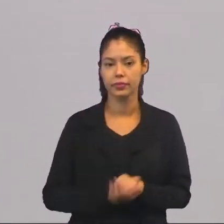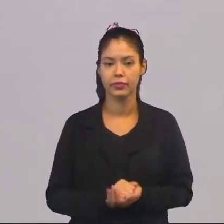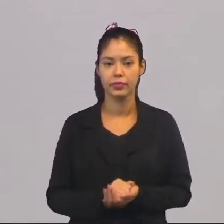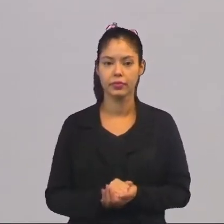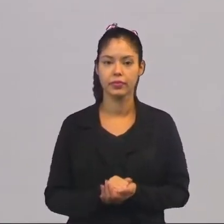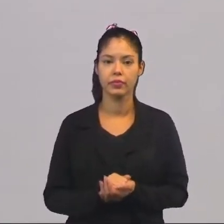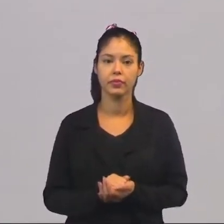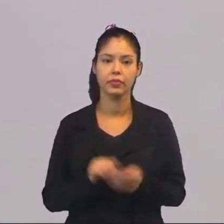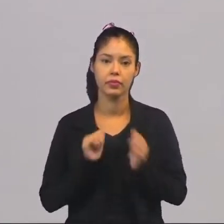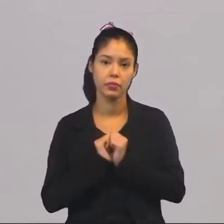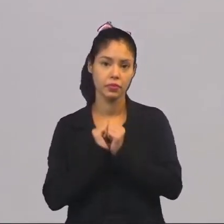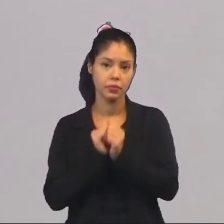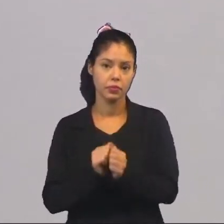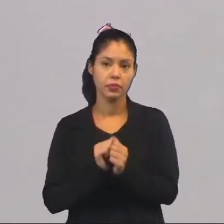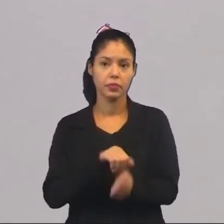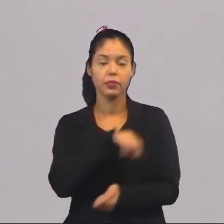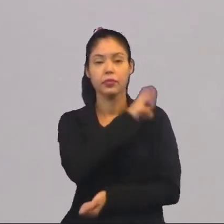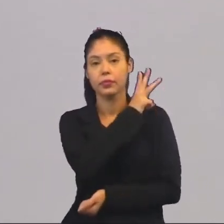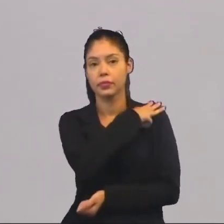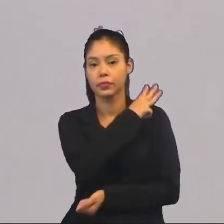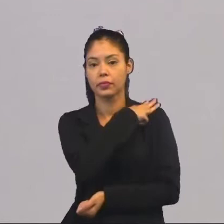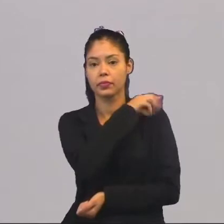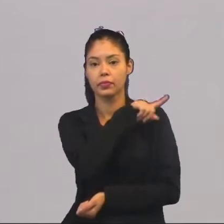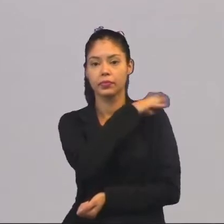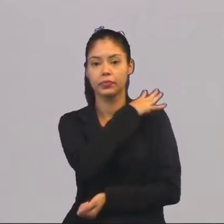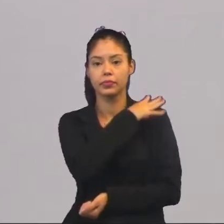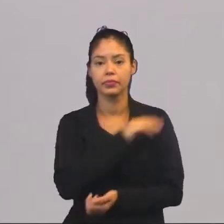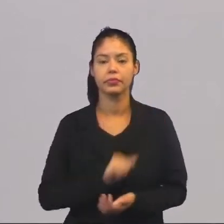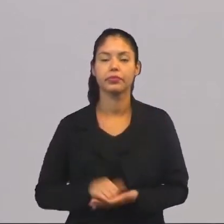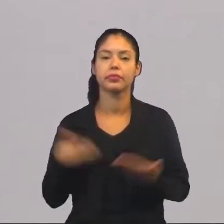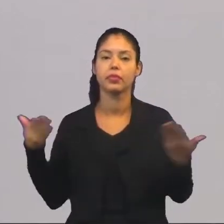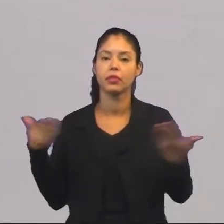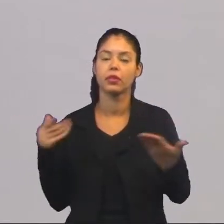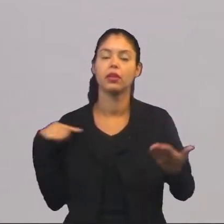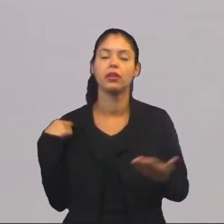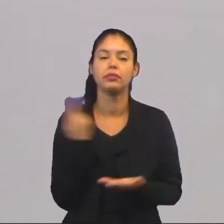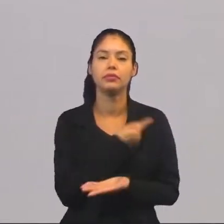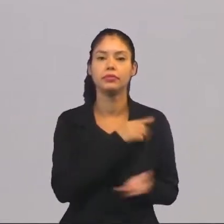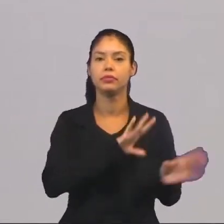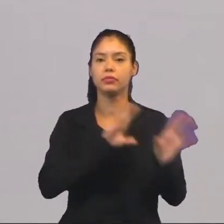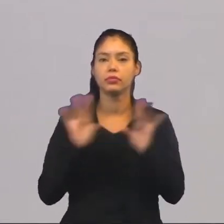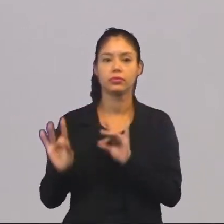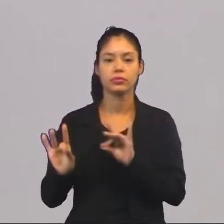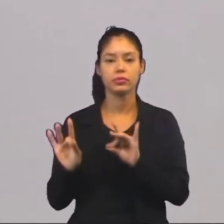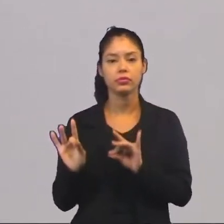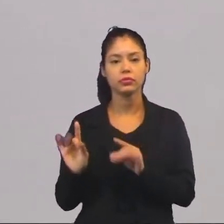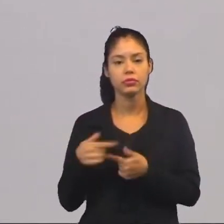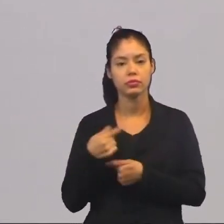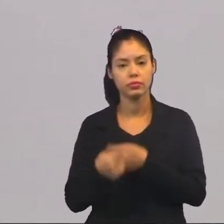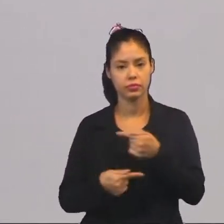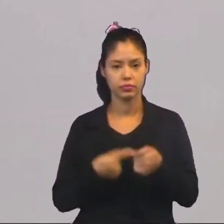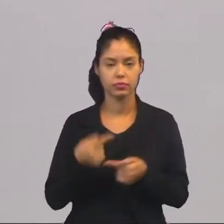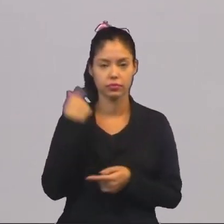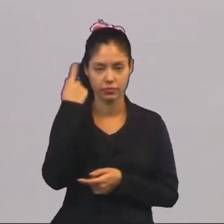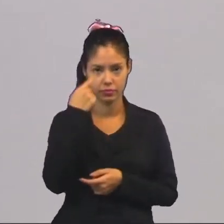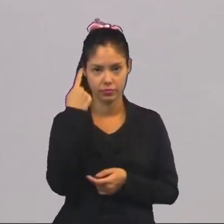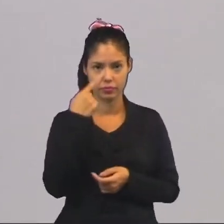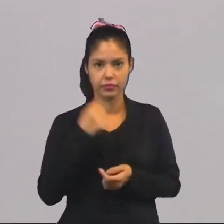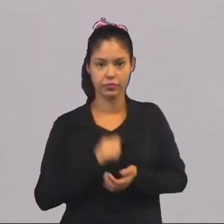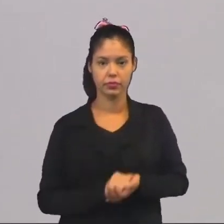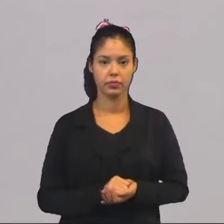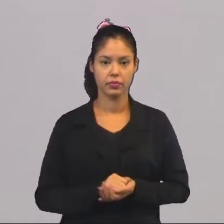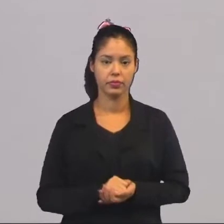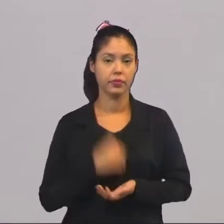espanhola né também agora com vocês no ensino médio ou chegar aí nós vamos trazer né um pouco aí da nossa gramática da língua espanhola